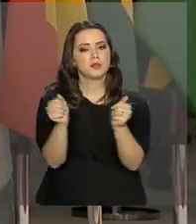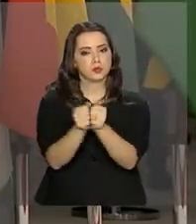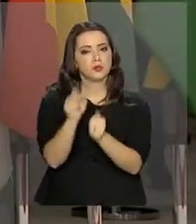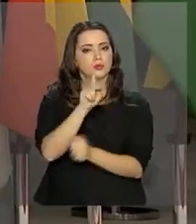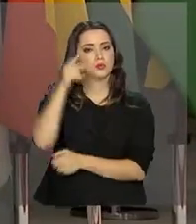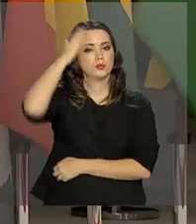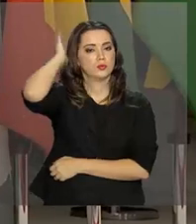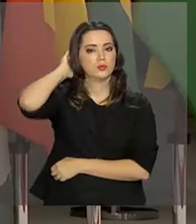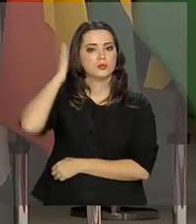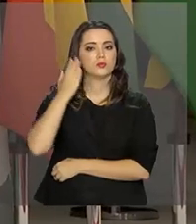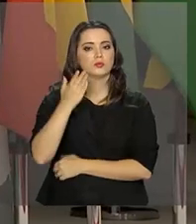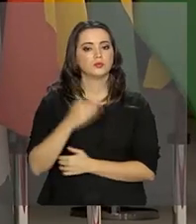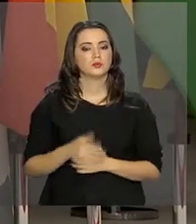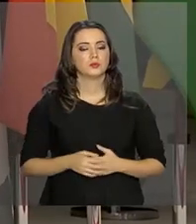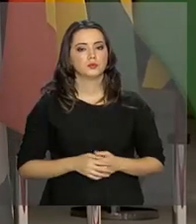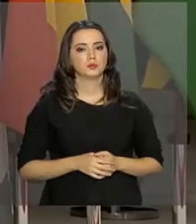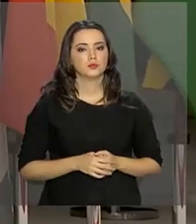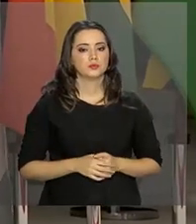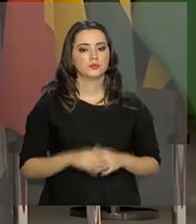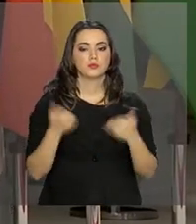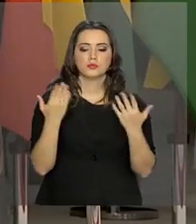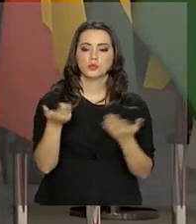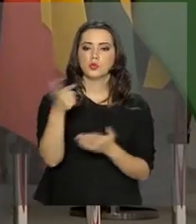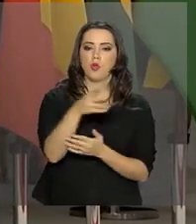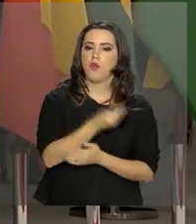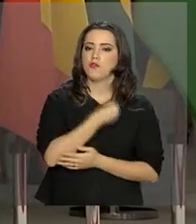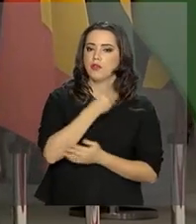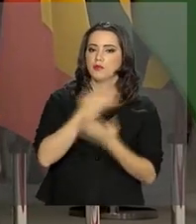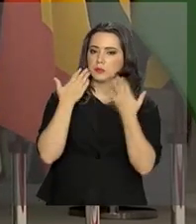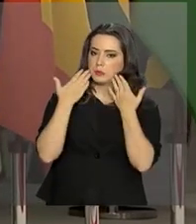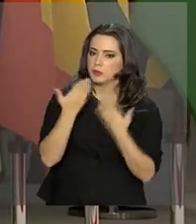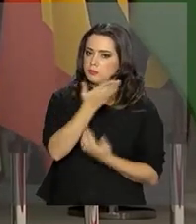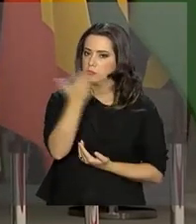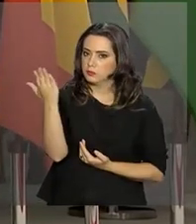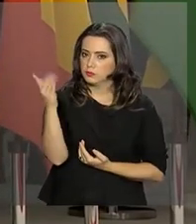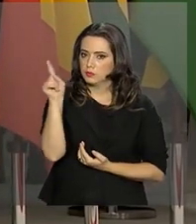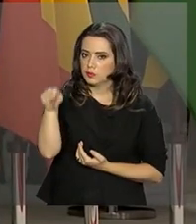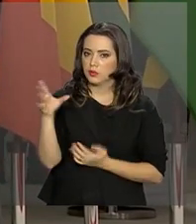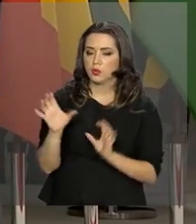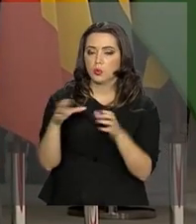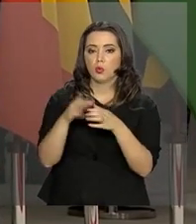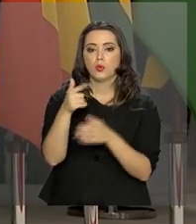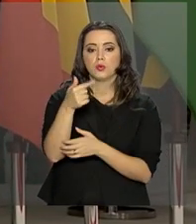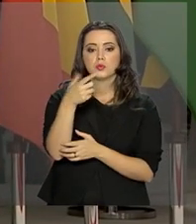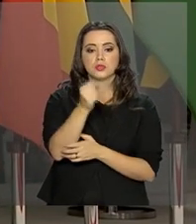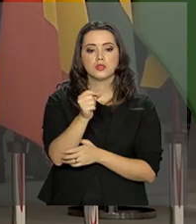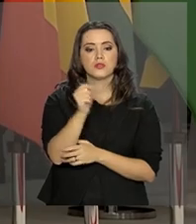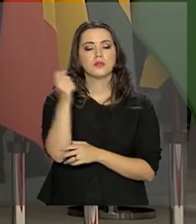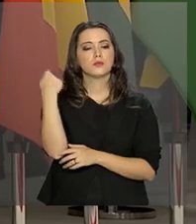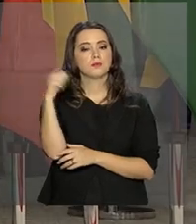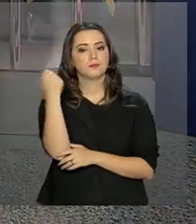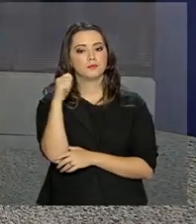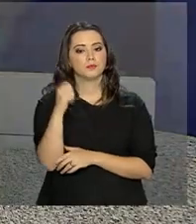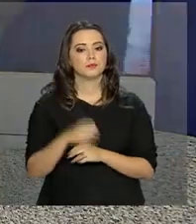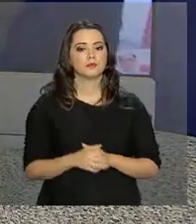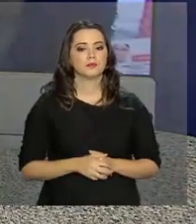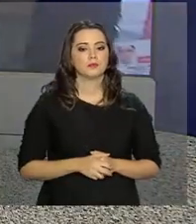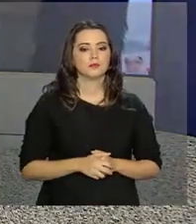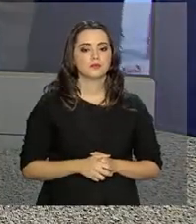presidente Michel Temer. E está aí imagens ao vivo da cúpula do G20 em Buenos Aires, na